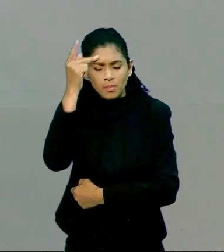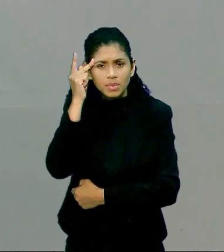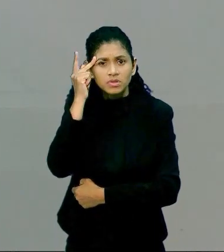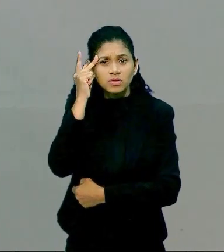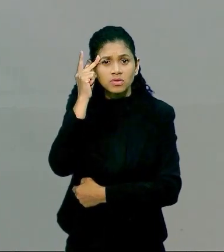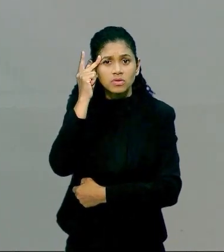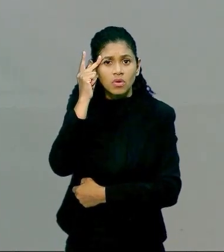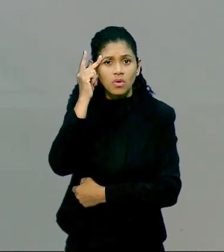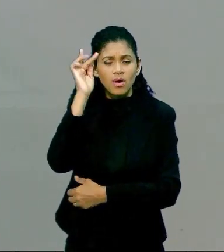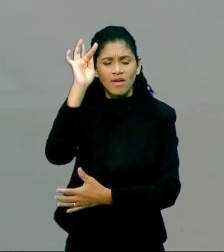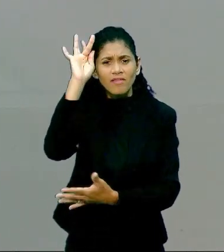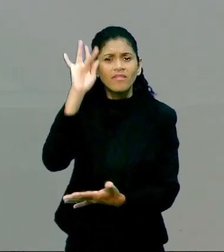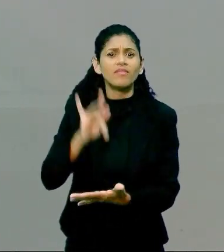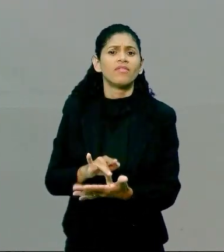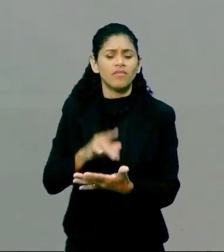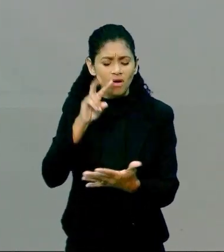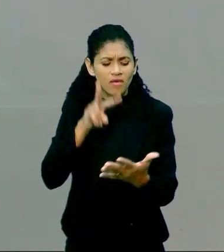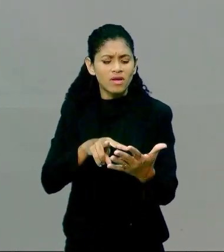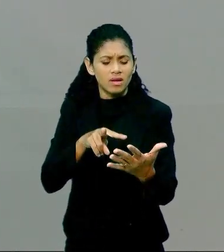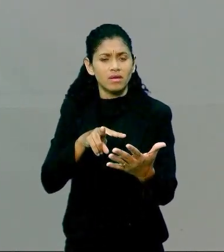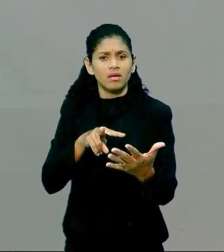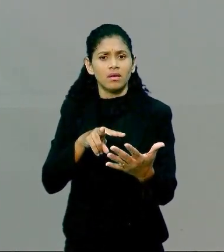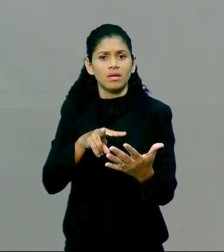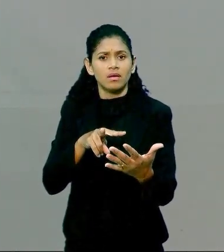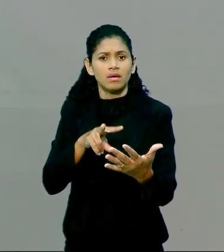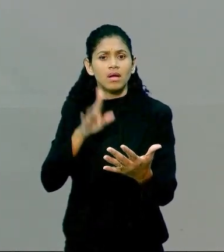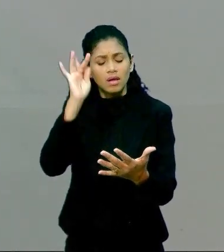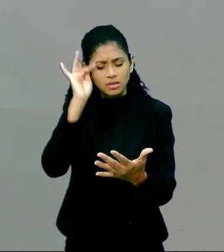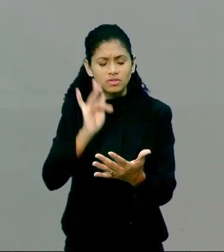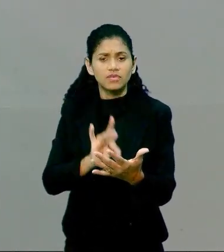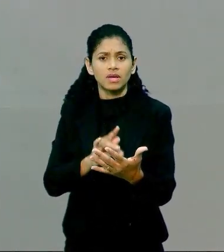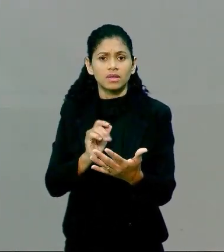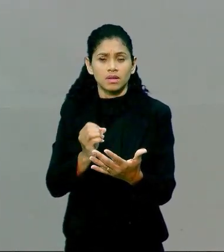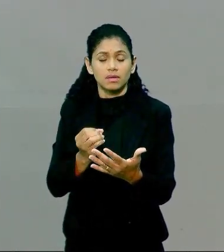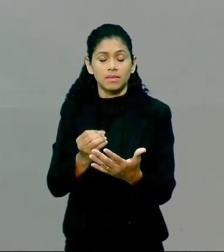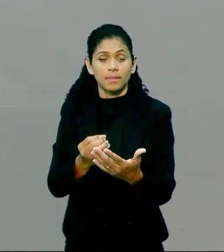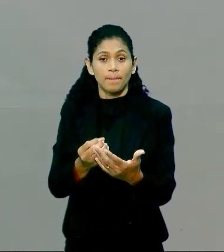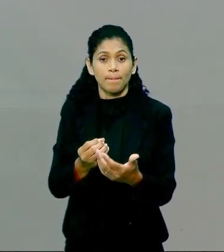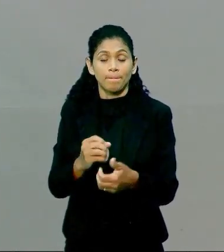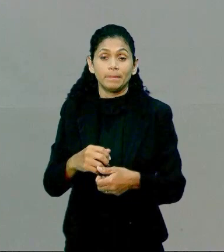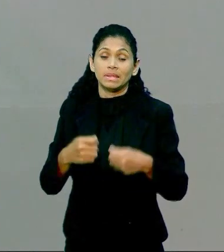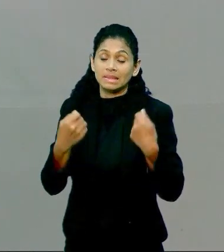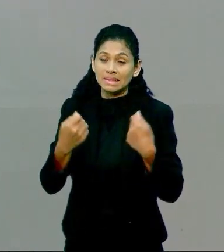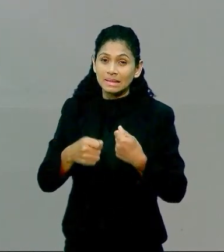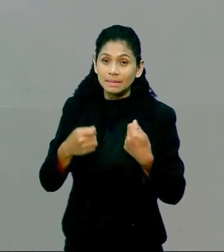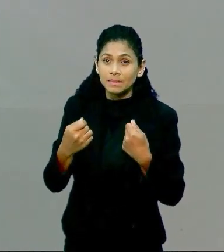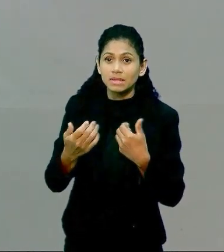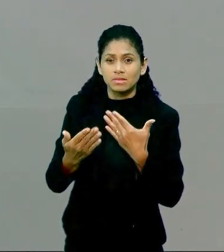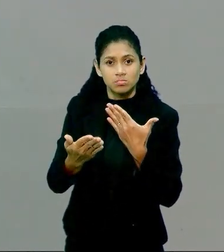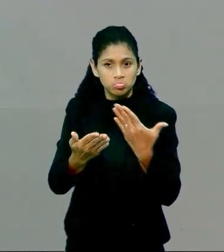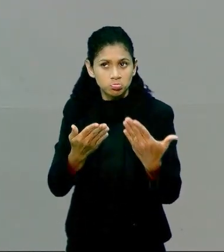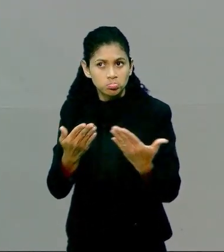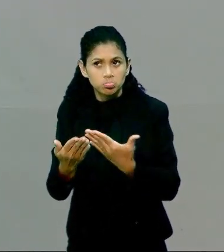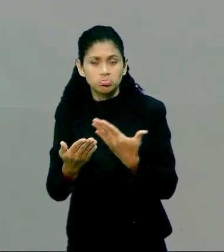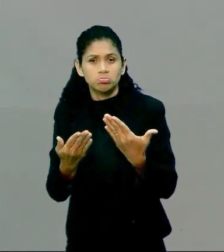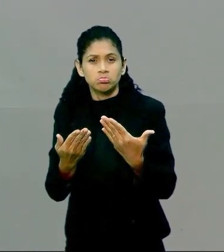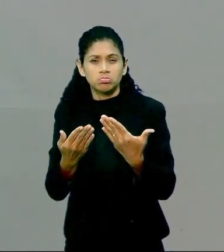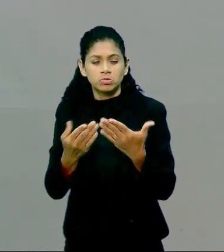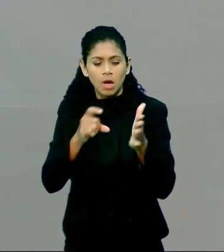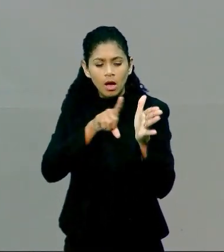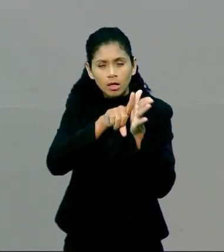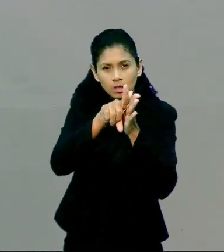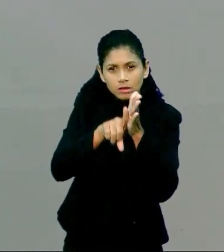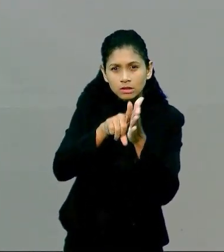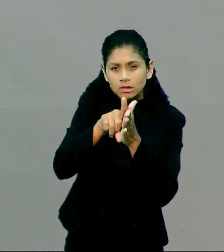esse tipo de enunciado, né, ele está pedindo que você vai ter que deduzir de maneira lógica, coerente, você vai ter que analisar